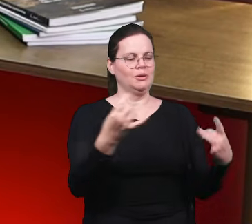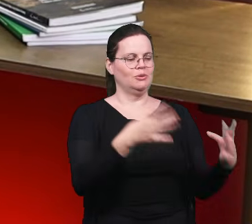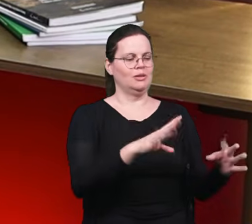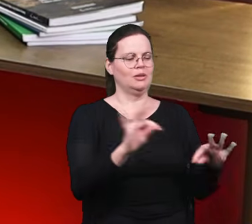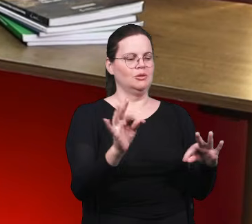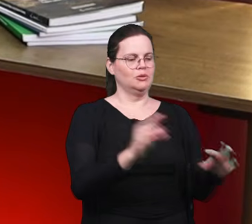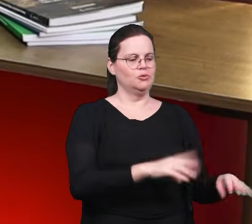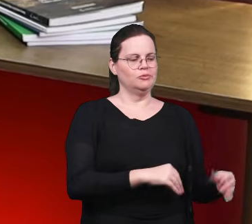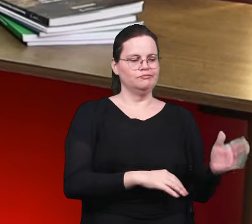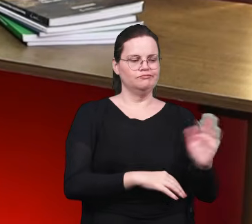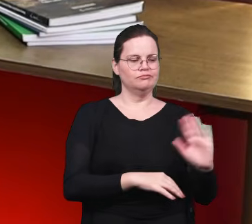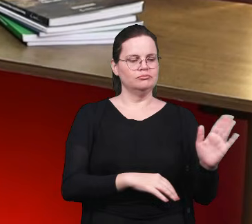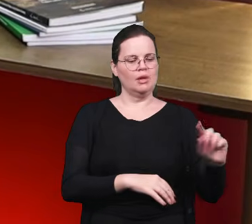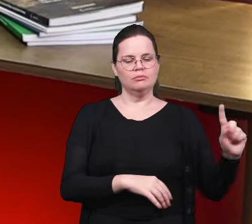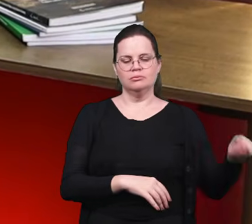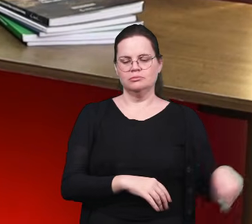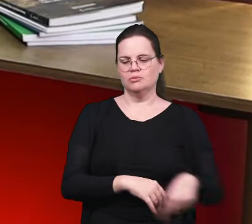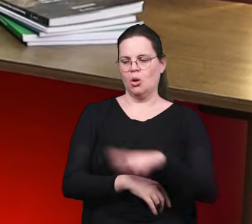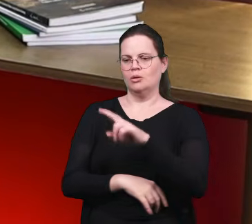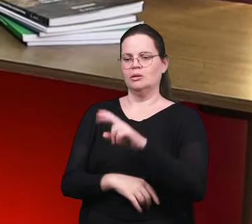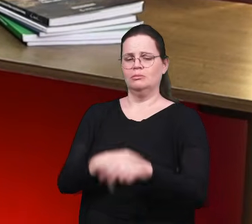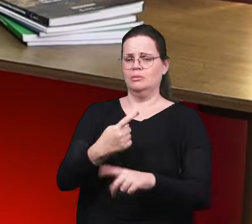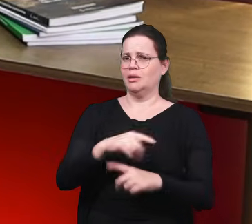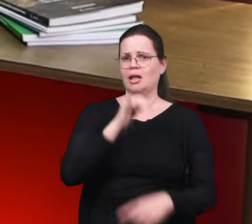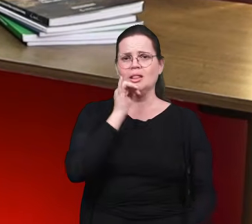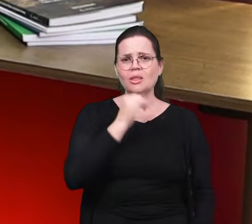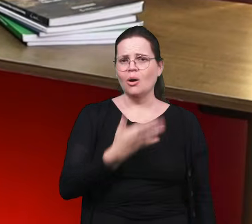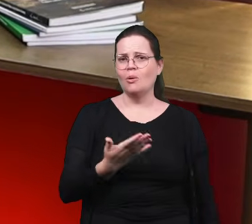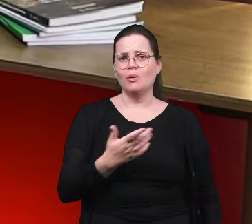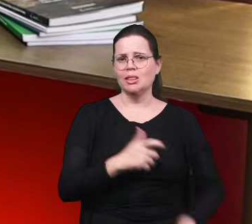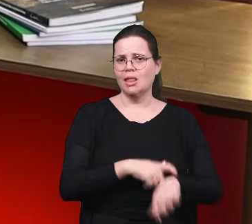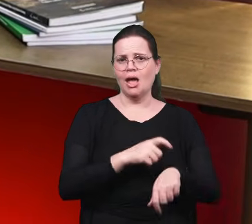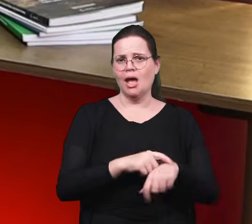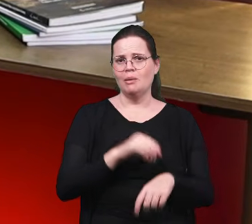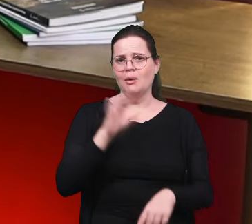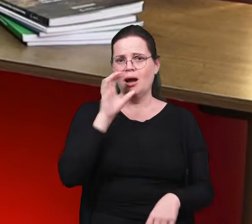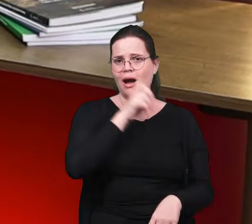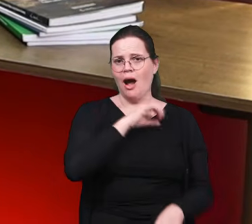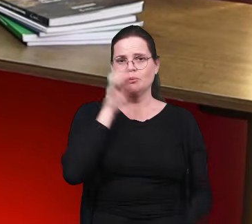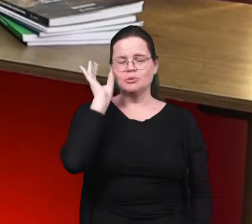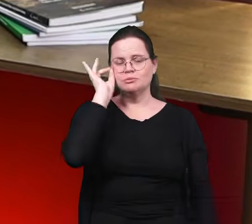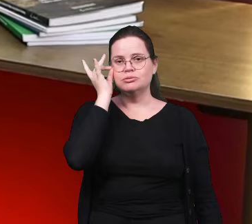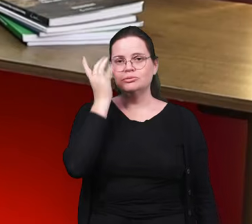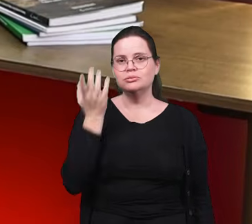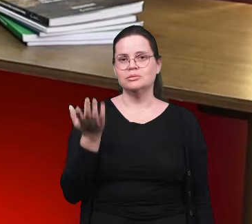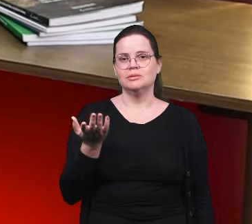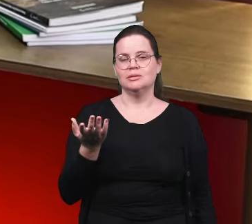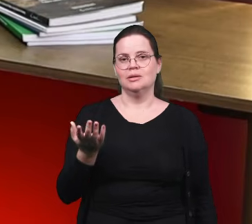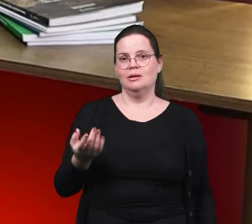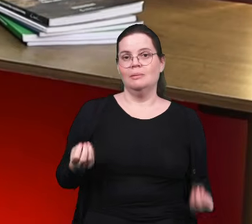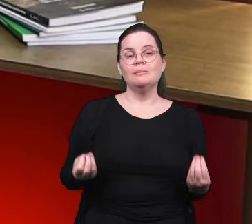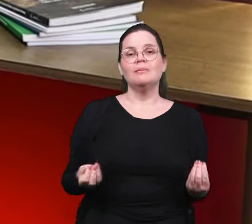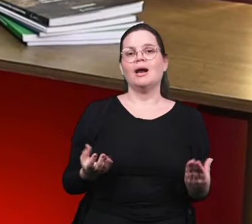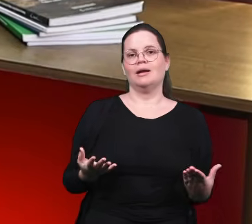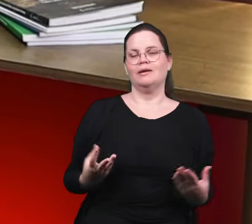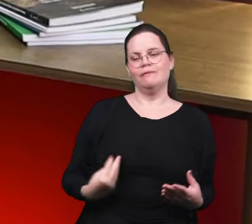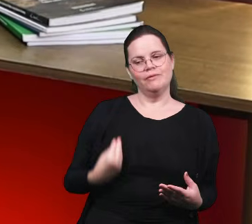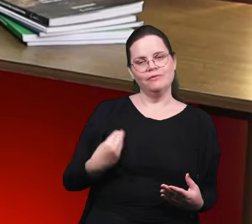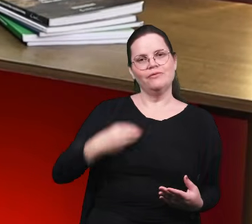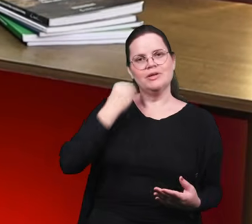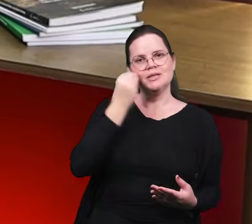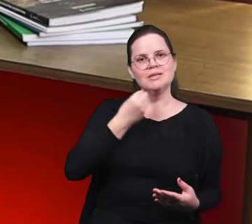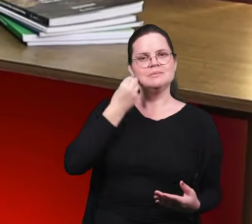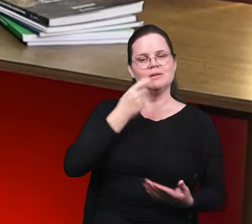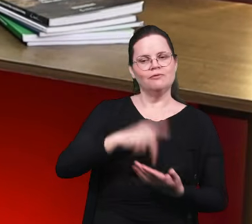tudo que era vaidade, passageiro, temporário, para viver uma experiência verdadeira com o Senhor. Sim.